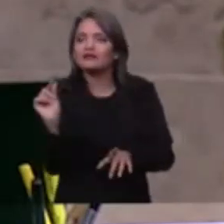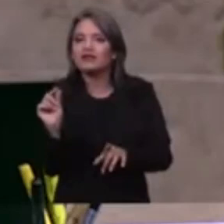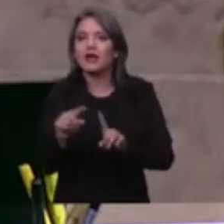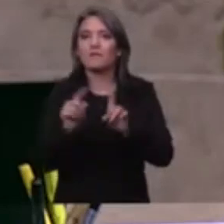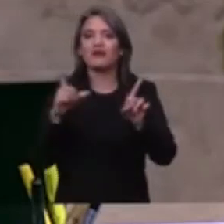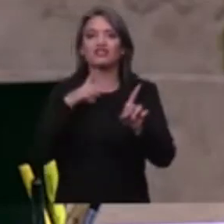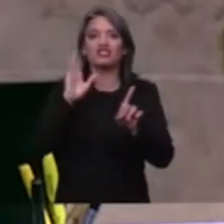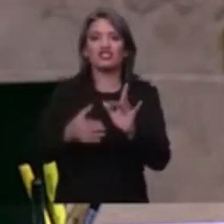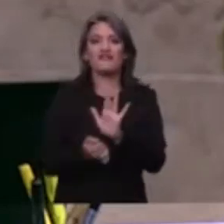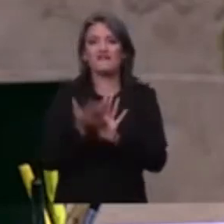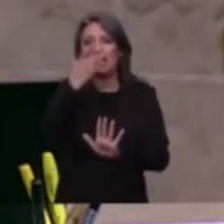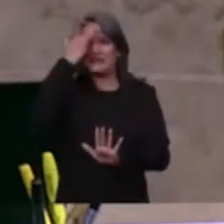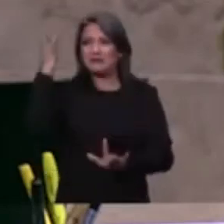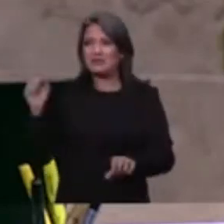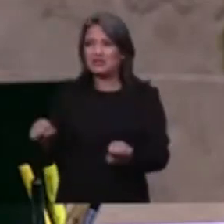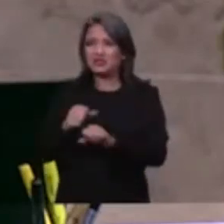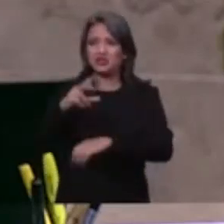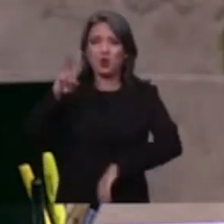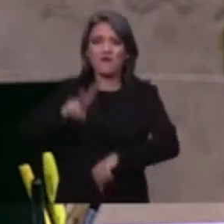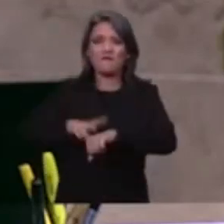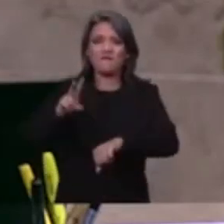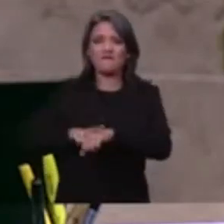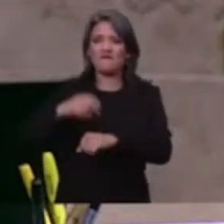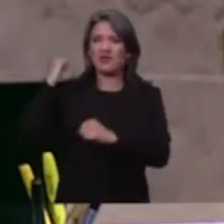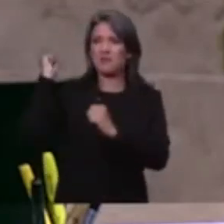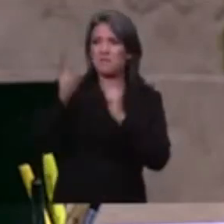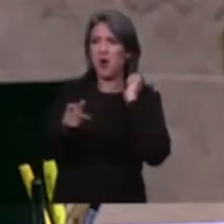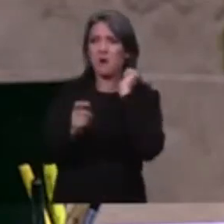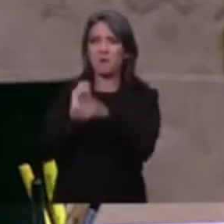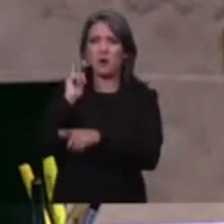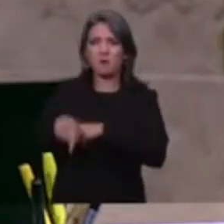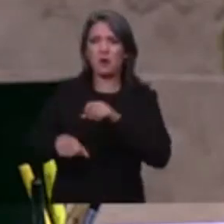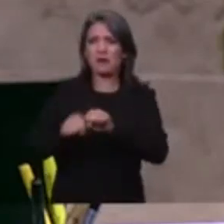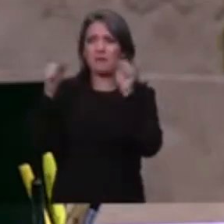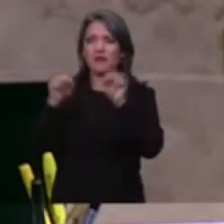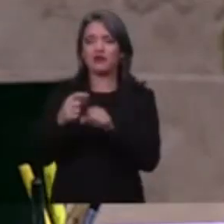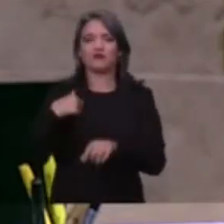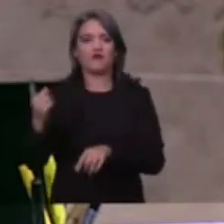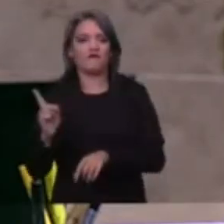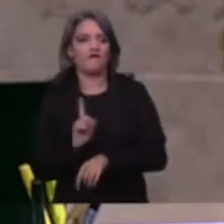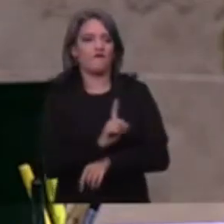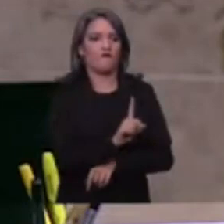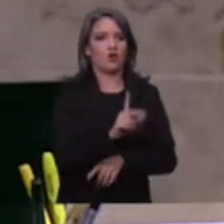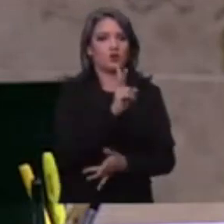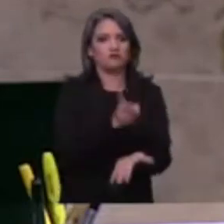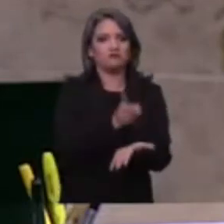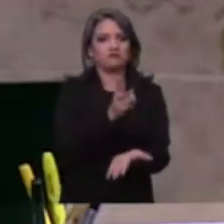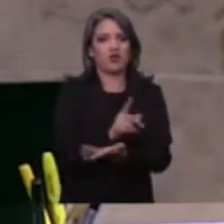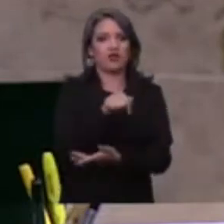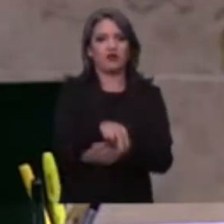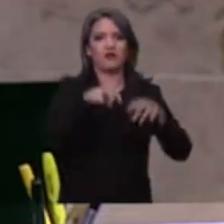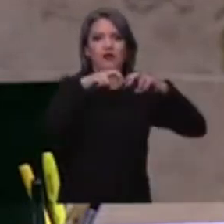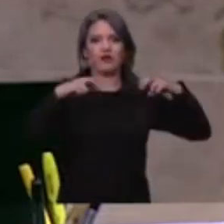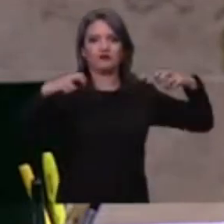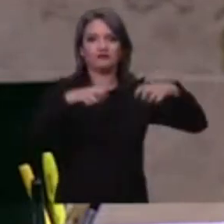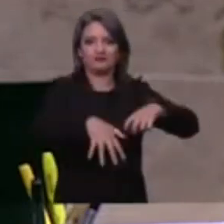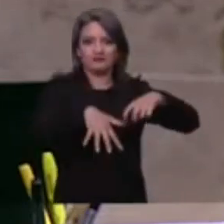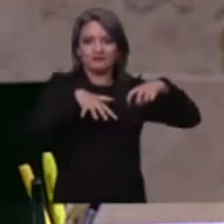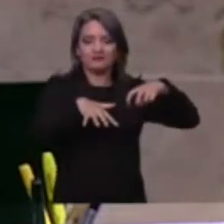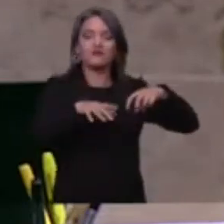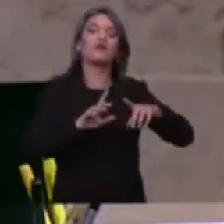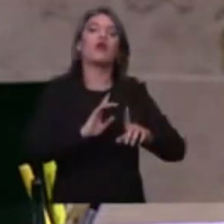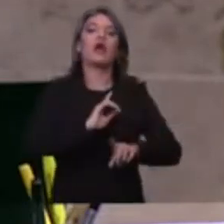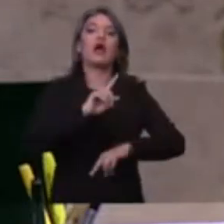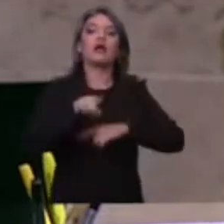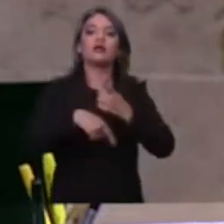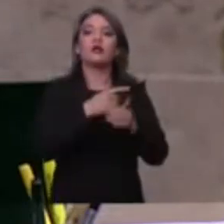havia várias pessoas quebrando o vidro e decidiu retornar e permanecer nas galerias, que, após, foi conduzido à delegacia